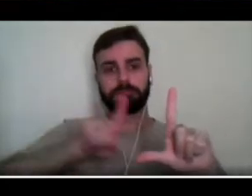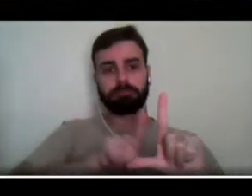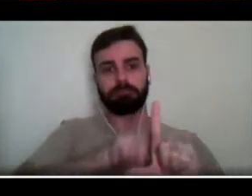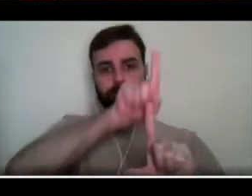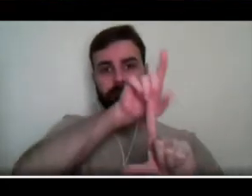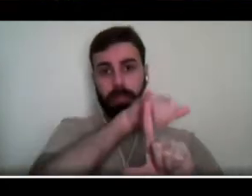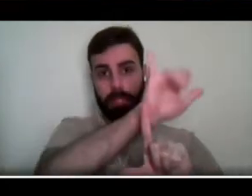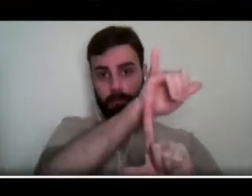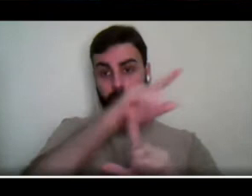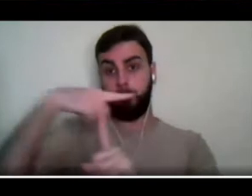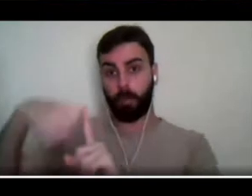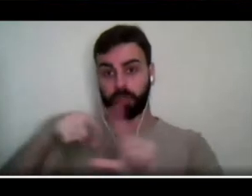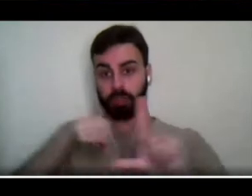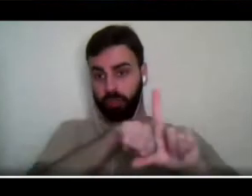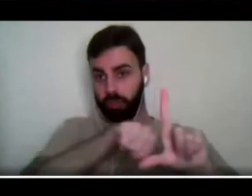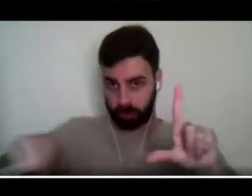base